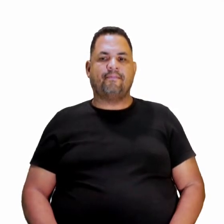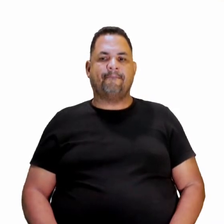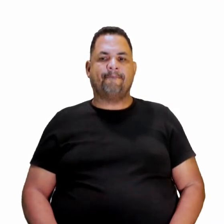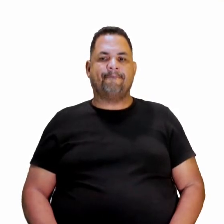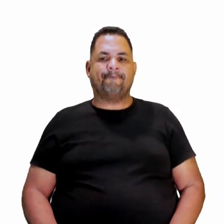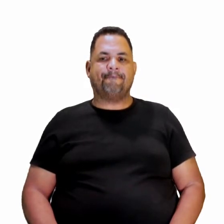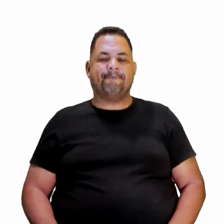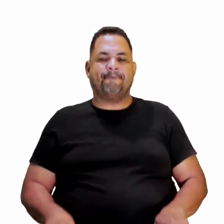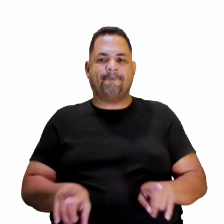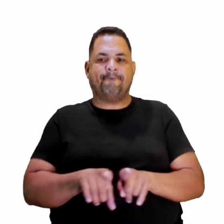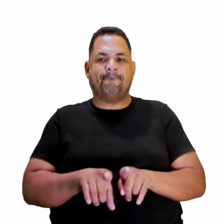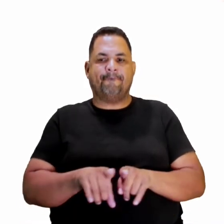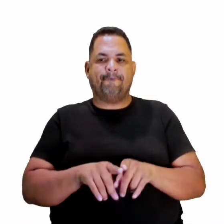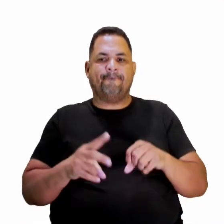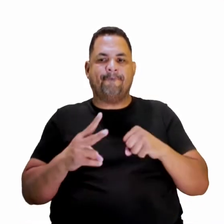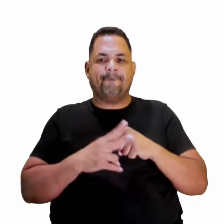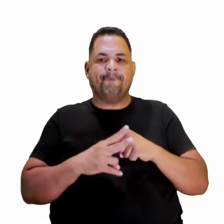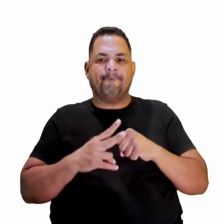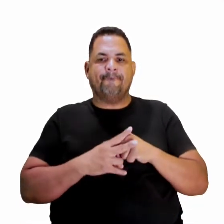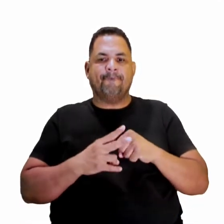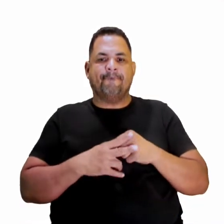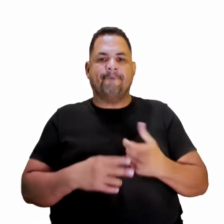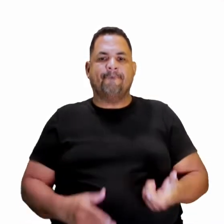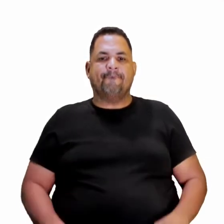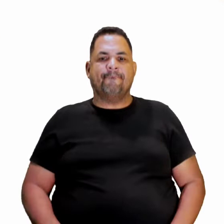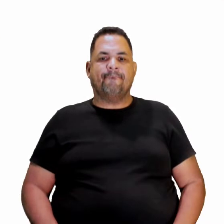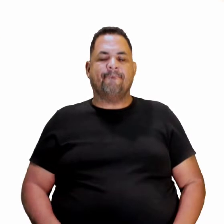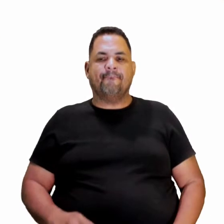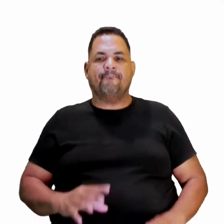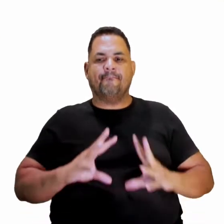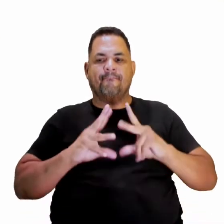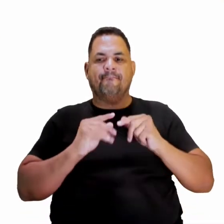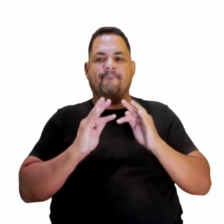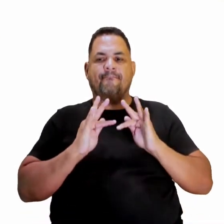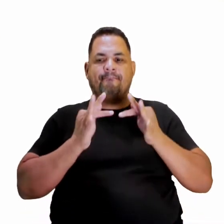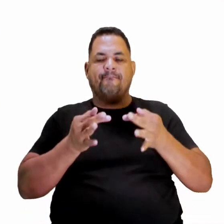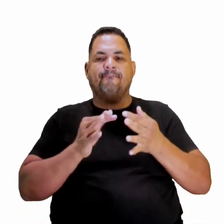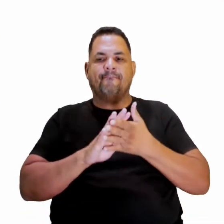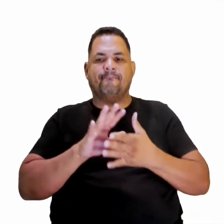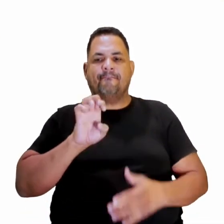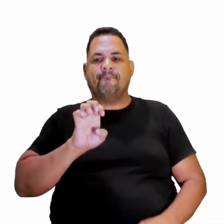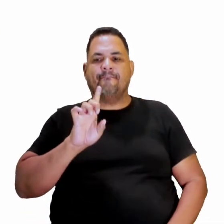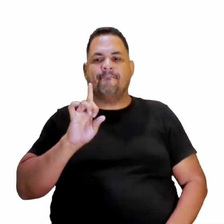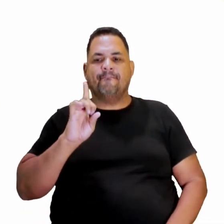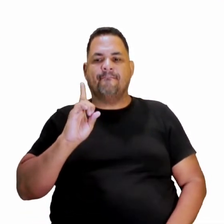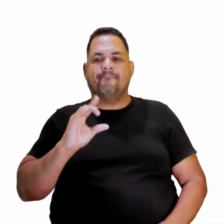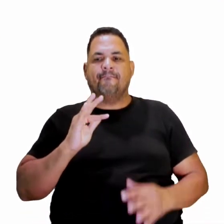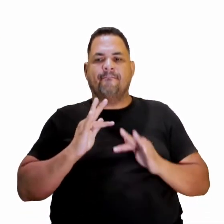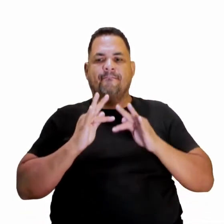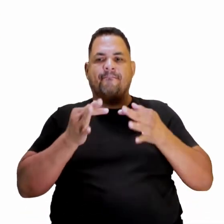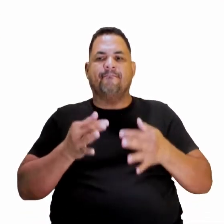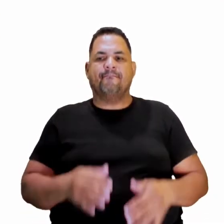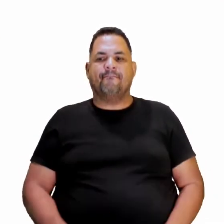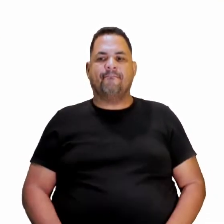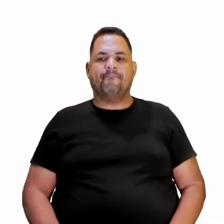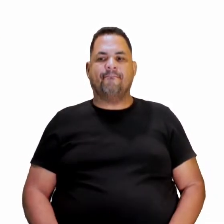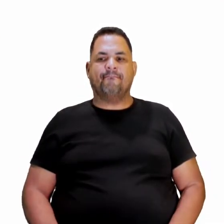o finish também é um verbo regular. Então, ambos terminam com um ed no final. I work